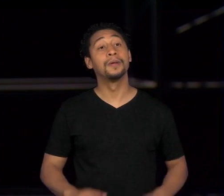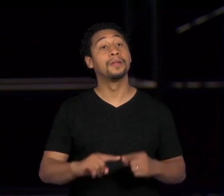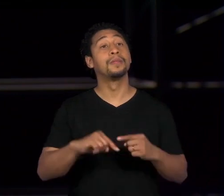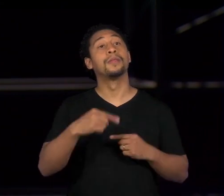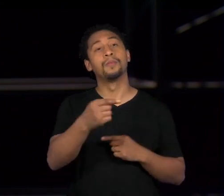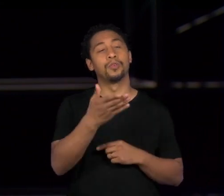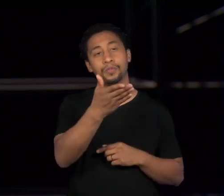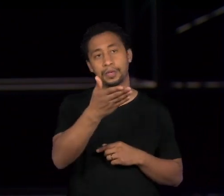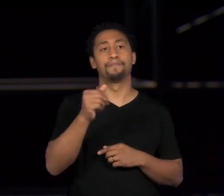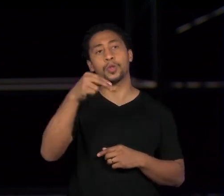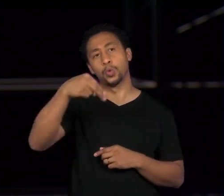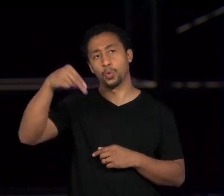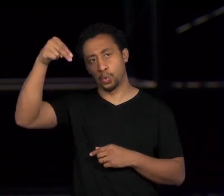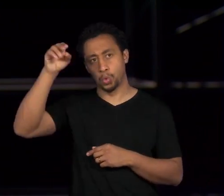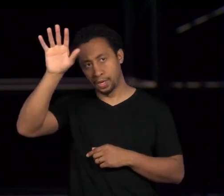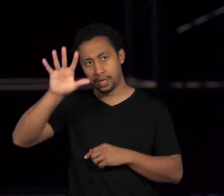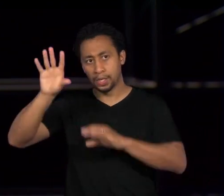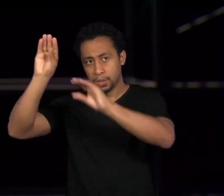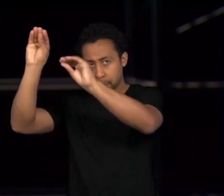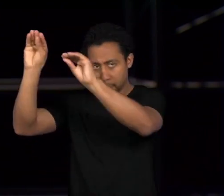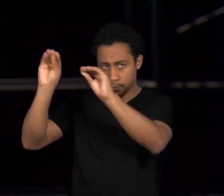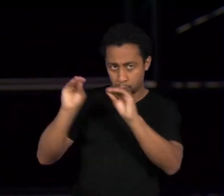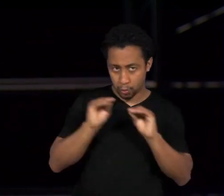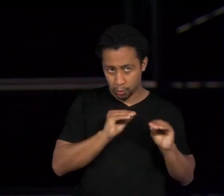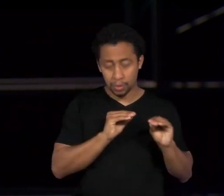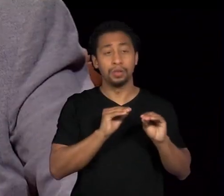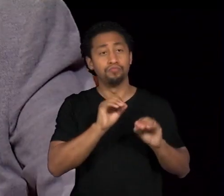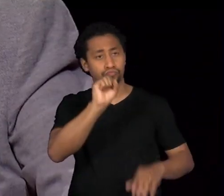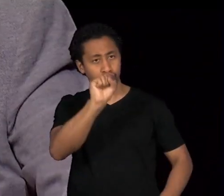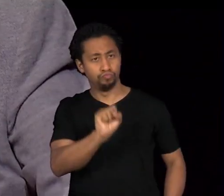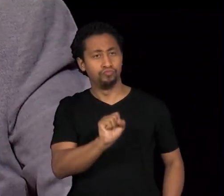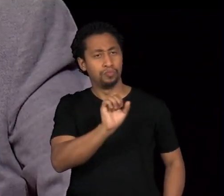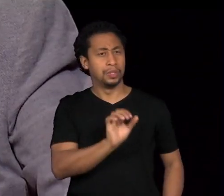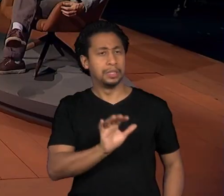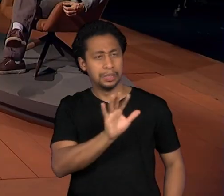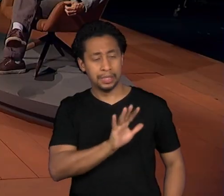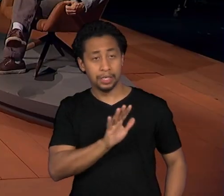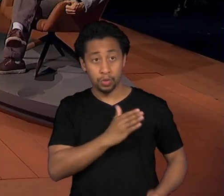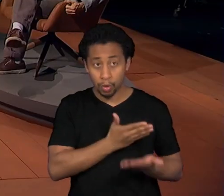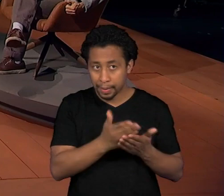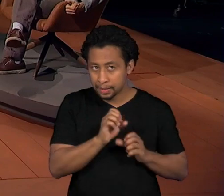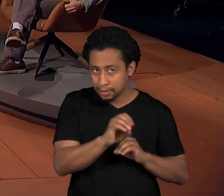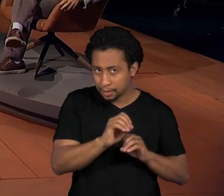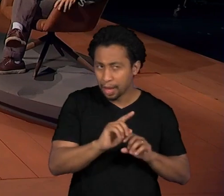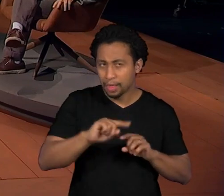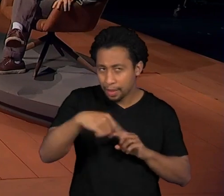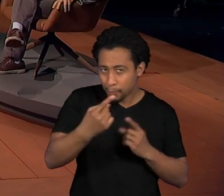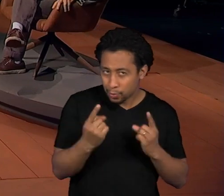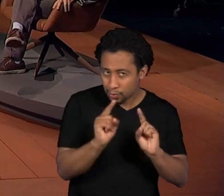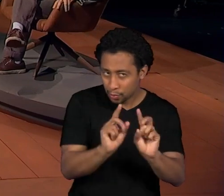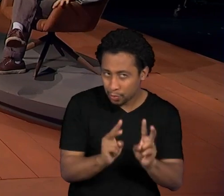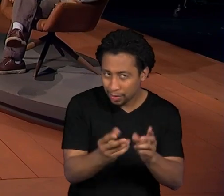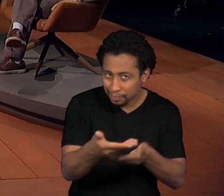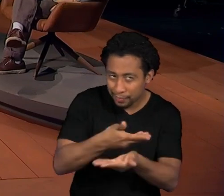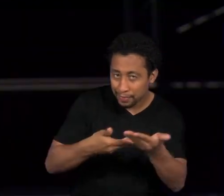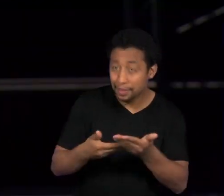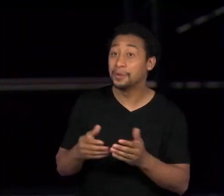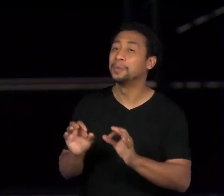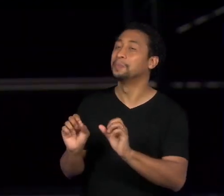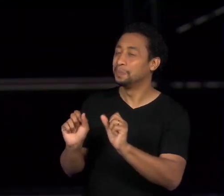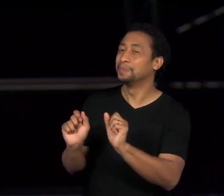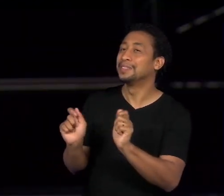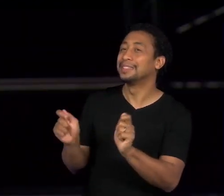sai do Nordeste e vem ser professor de dança aqui no sudeste vamos deixar esse assunto pro próximo bloco vamos deixar sim